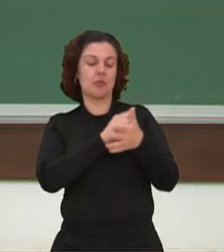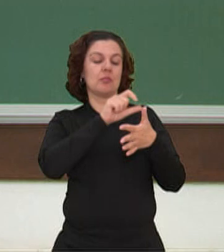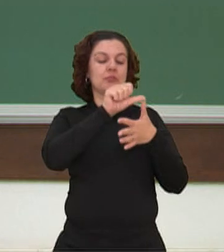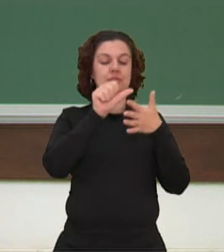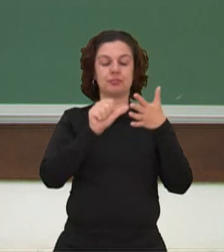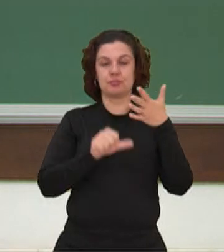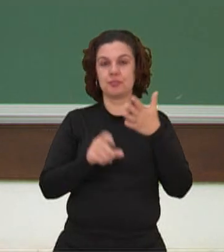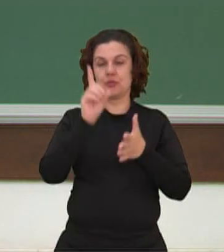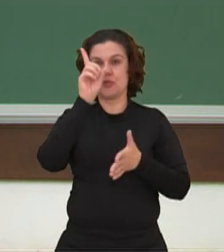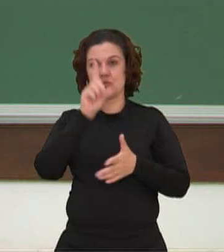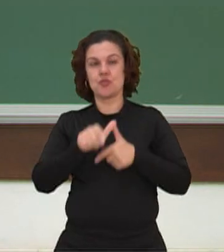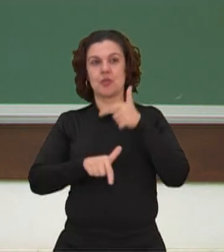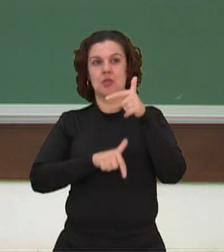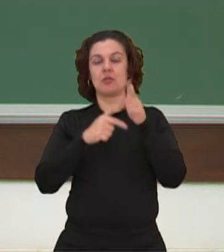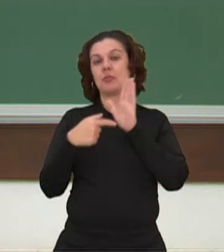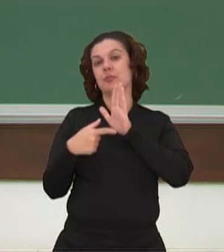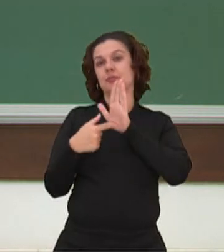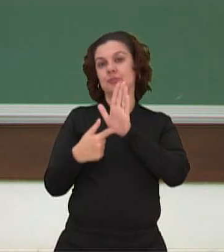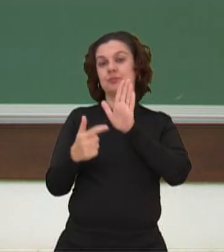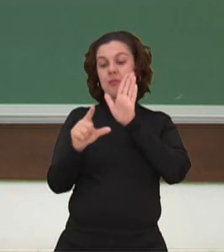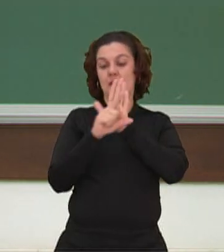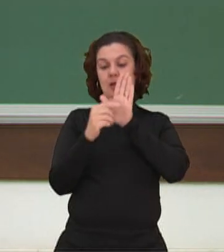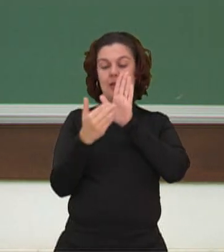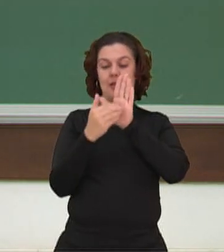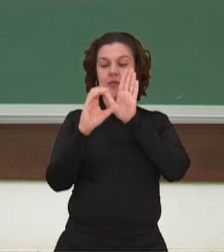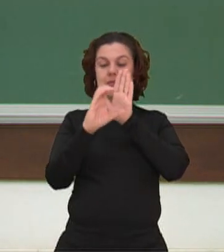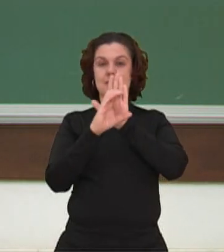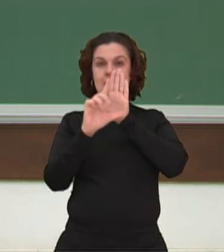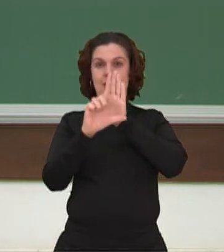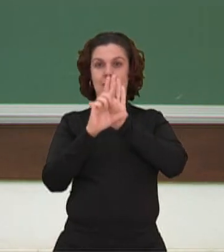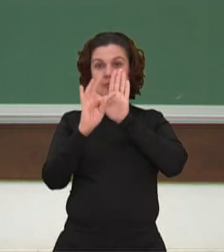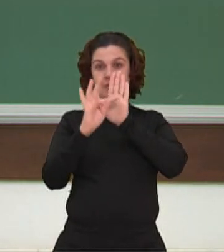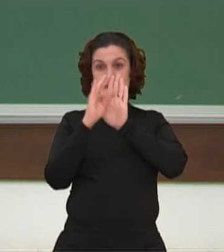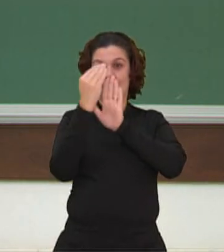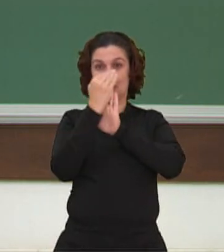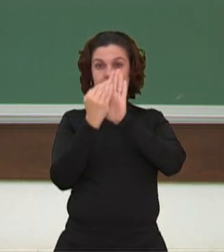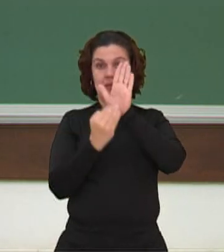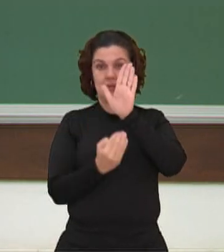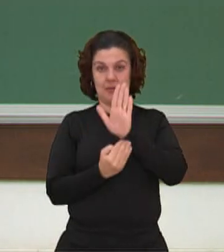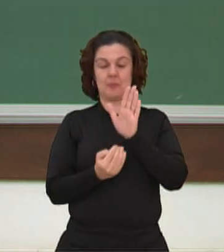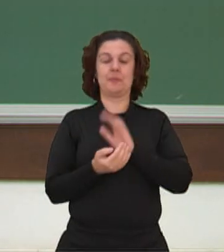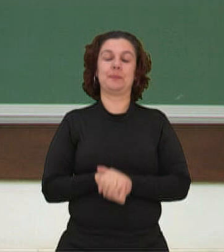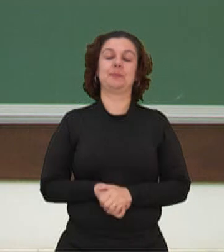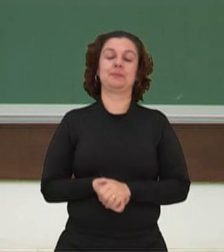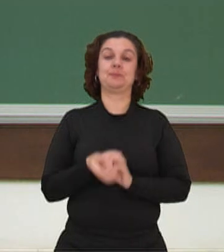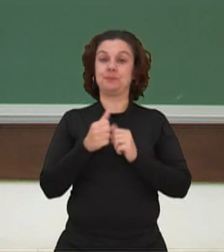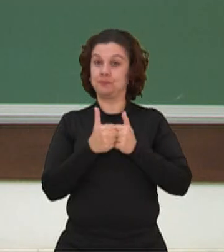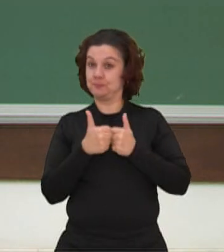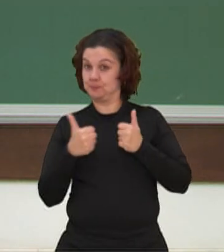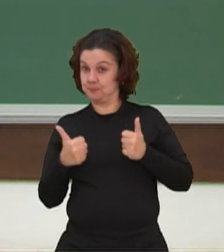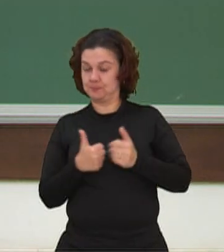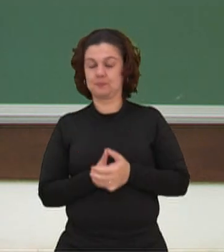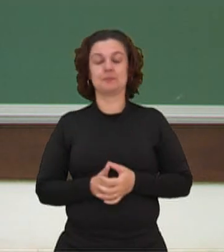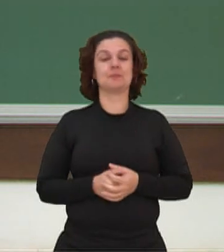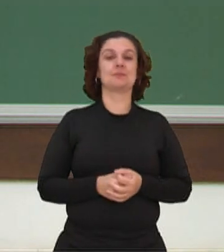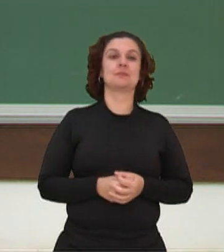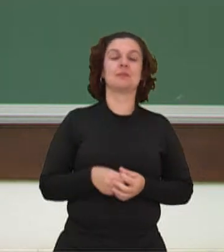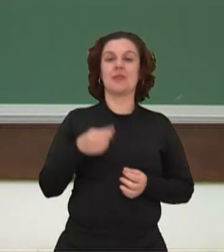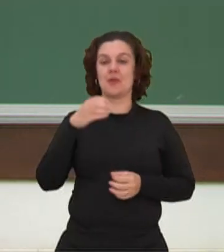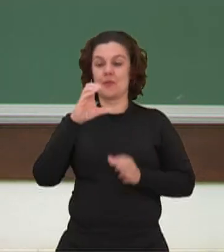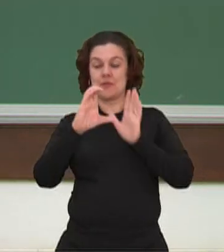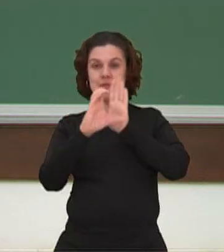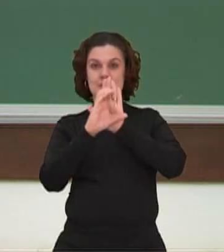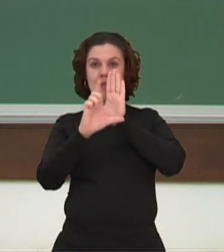do trabalhador, que apareceram então na CLT reunidos num único código de leis. Legal?